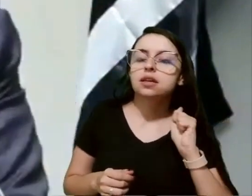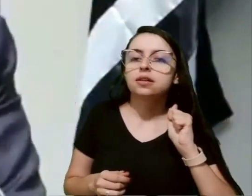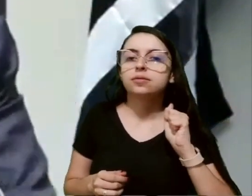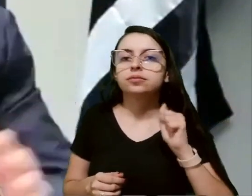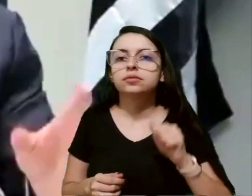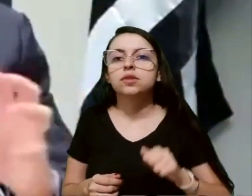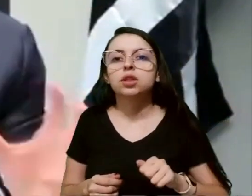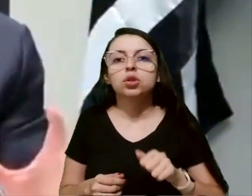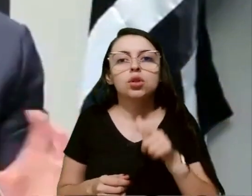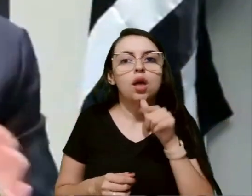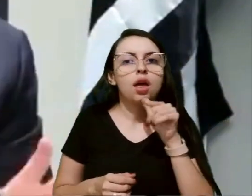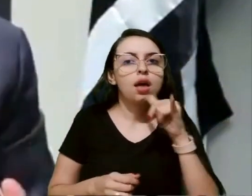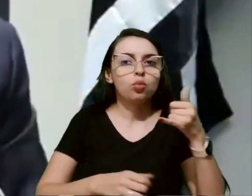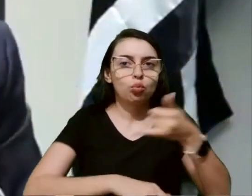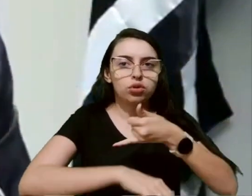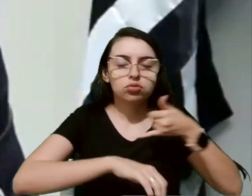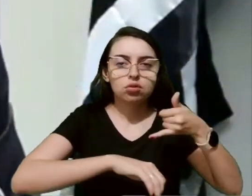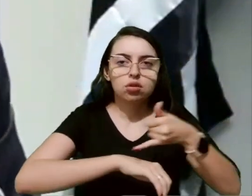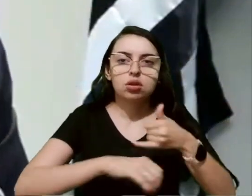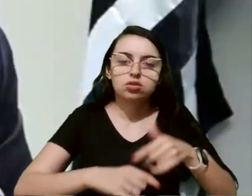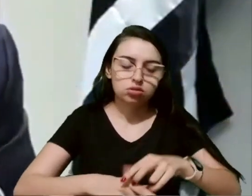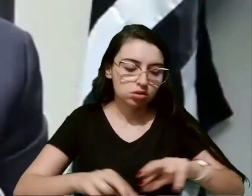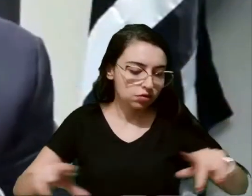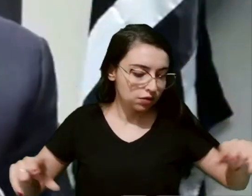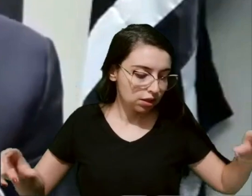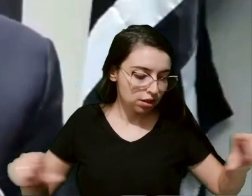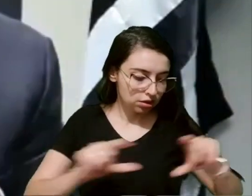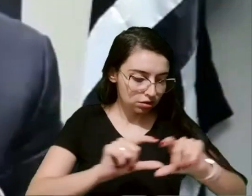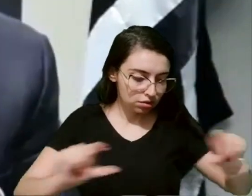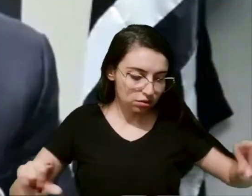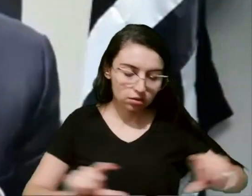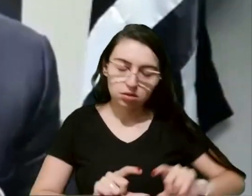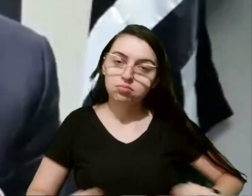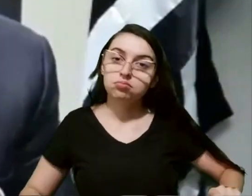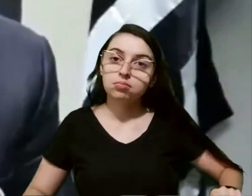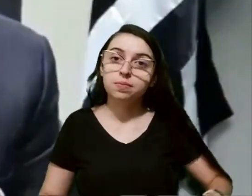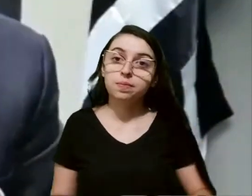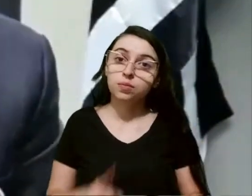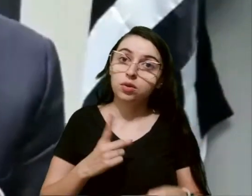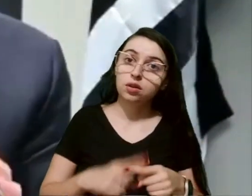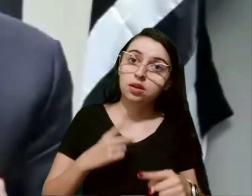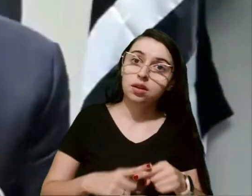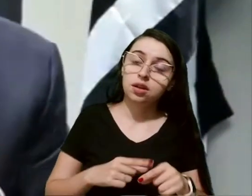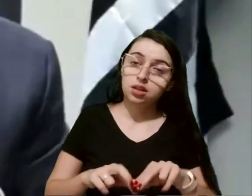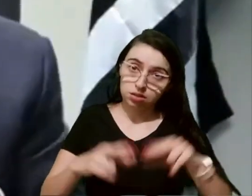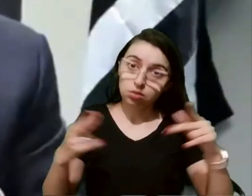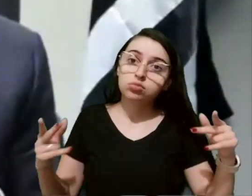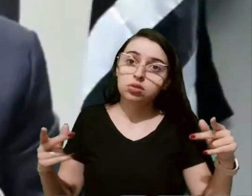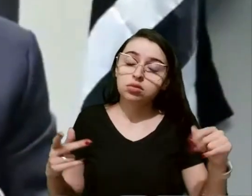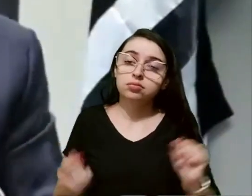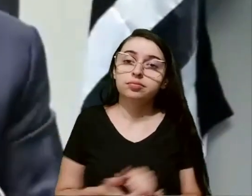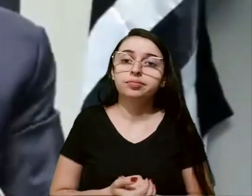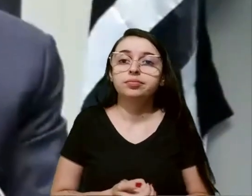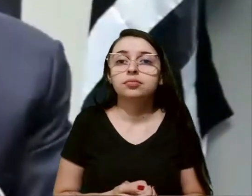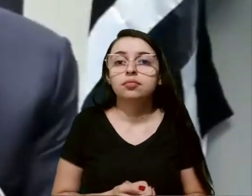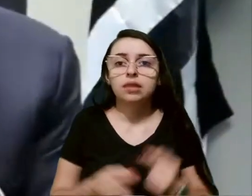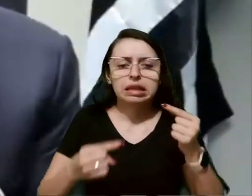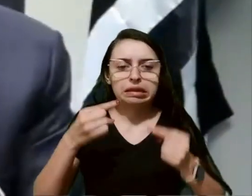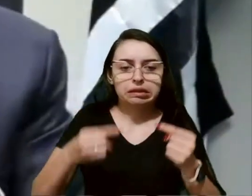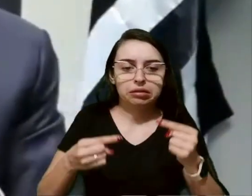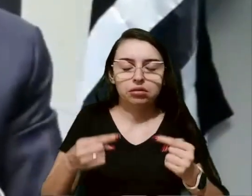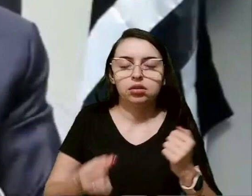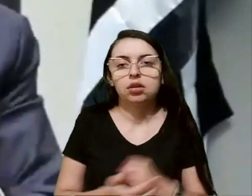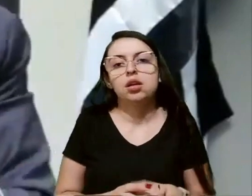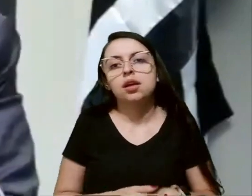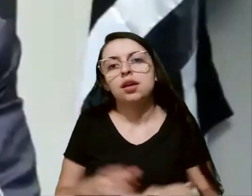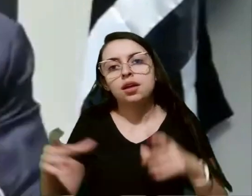tubo de água. E então, assim, e por que você constrói tubos diferentes? Porque a viscosidade é diferente. Então a gente tá. Uma coisa, aí fala assim, era o atrito institucional. Então,